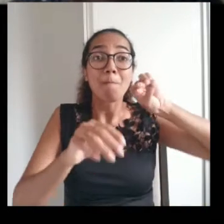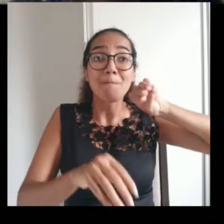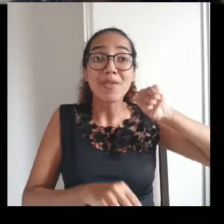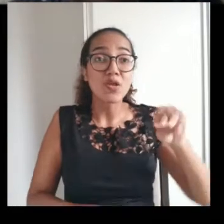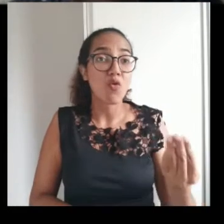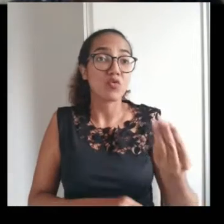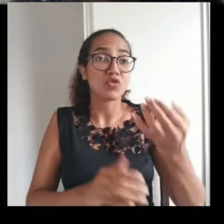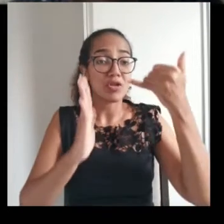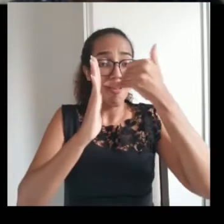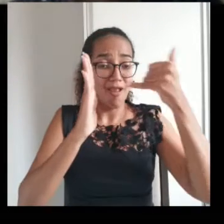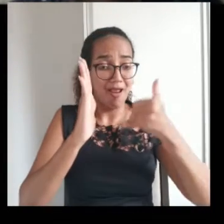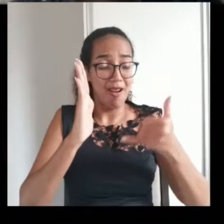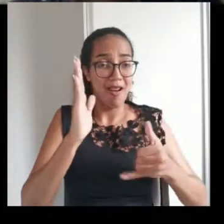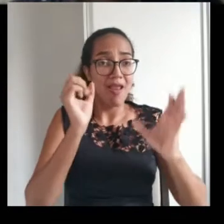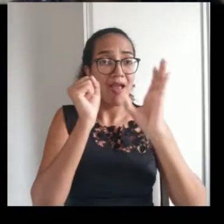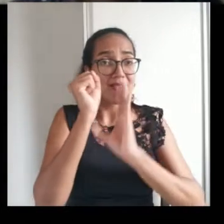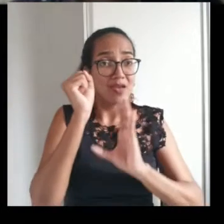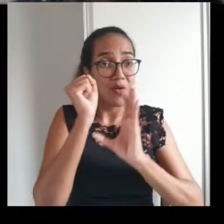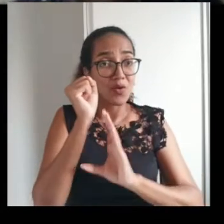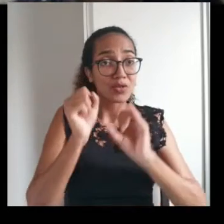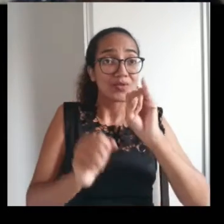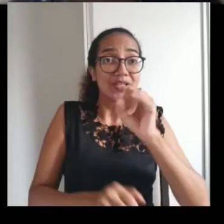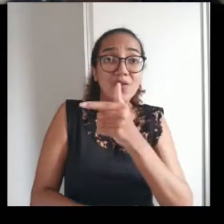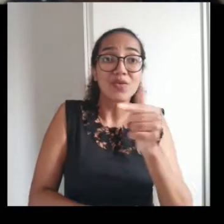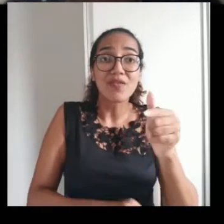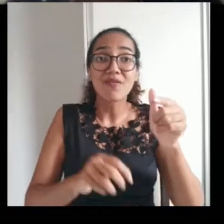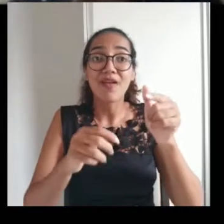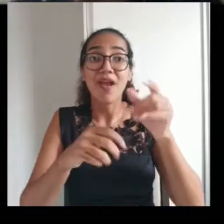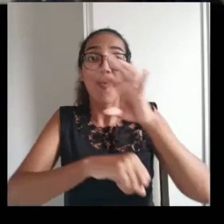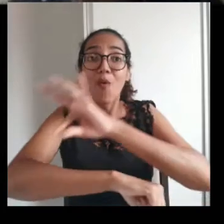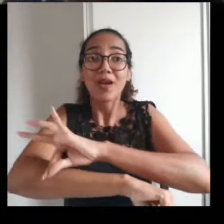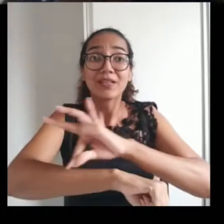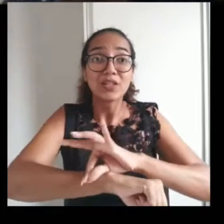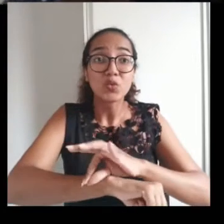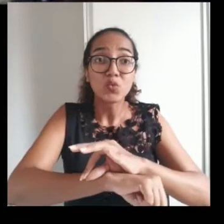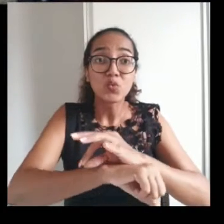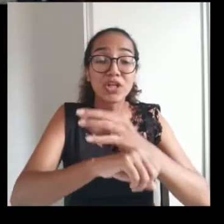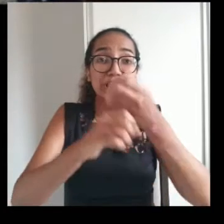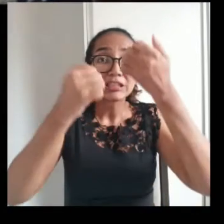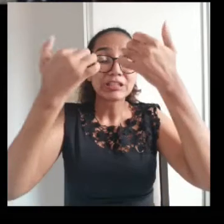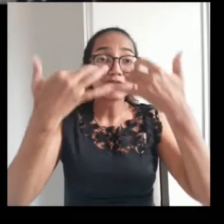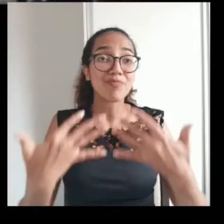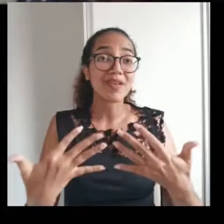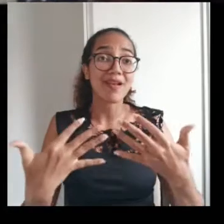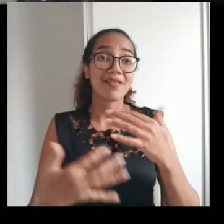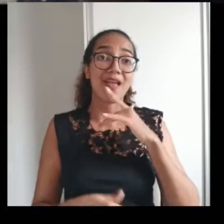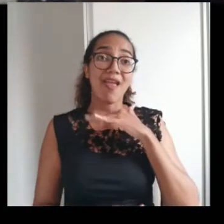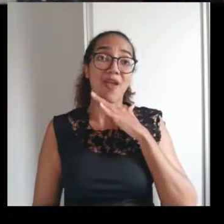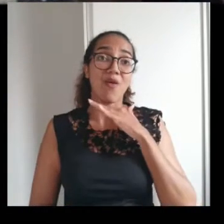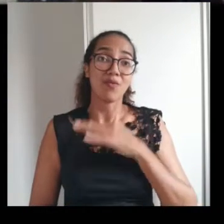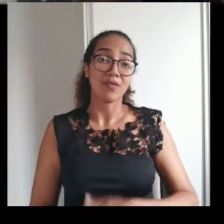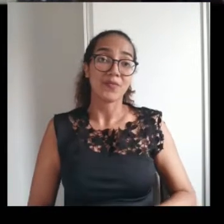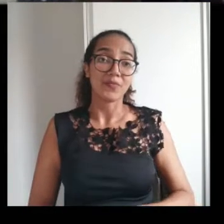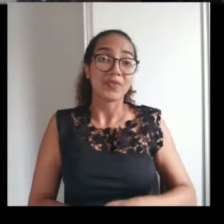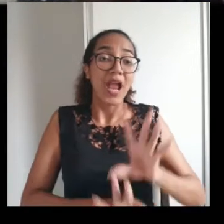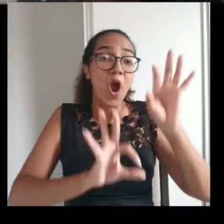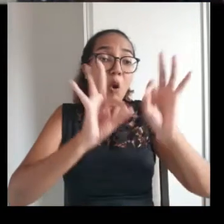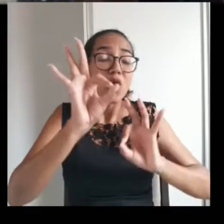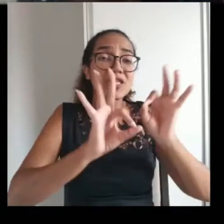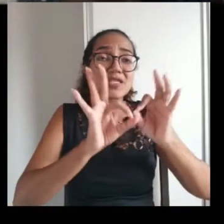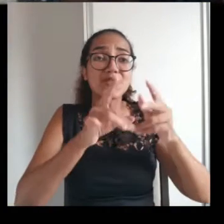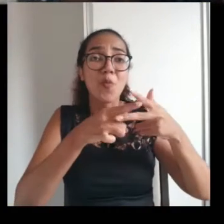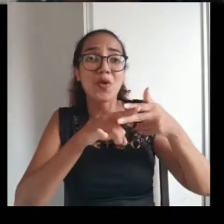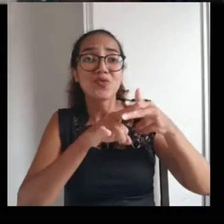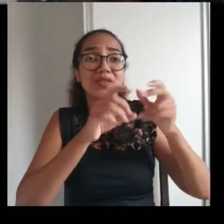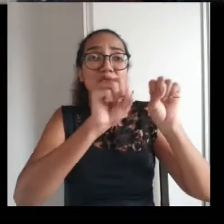uma arquitetura bem definida para construir isso aí, era um sistema em Java, tá certo? A manutenção disso vai ser péssima se você não tiver uma arquitetura. Por quê? Porque você